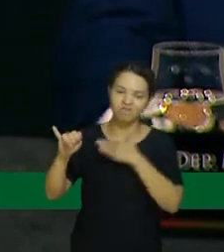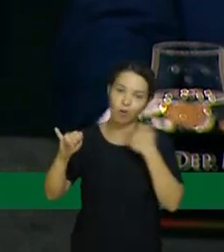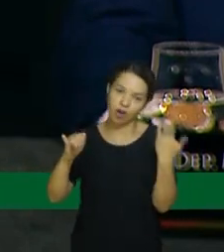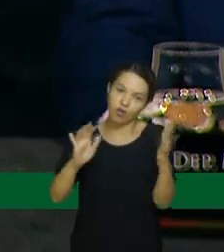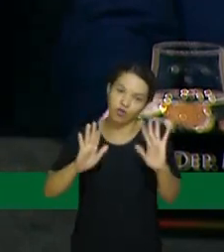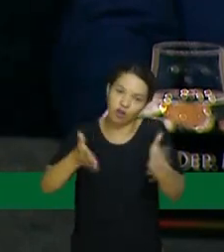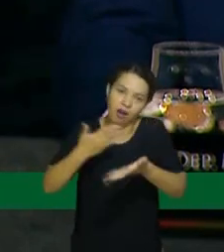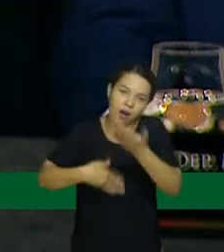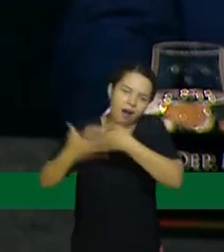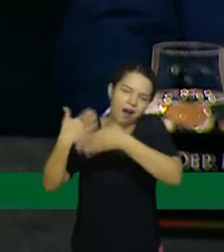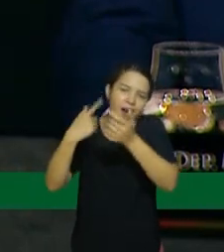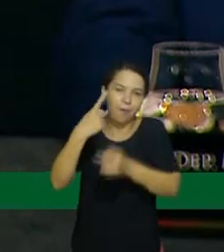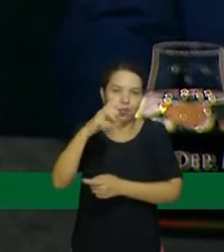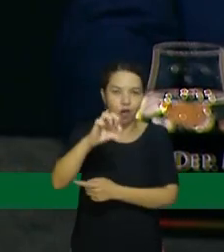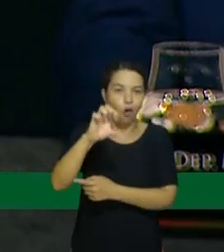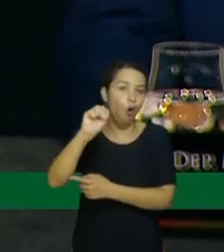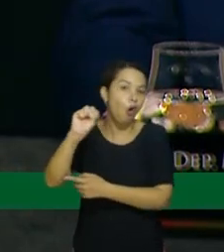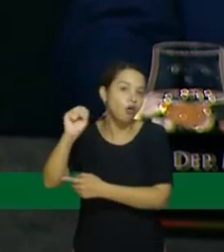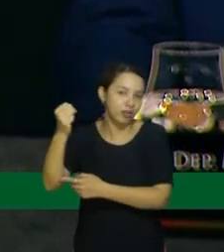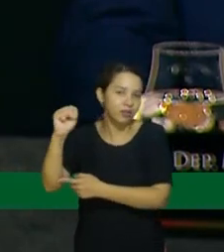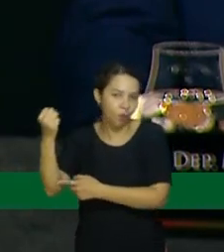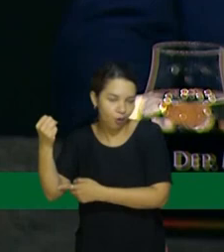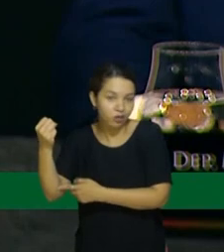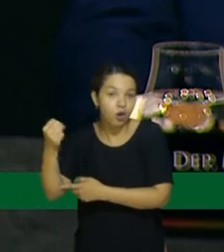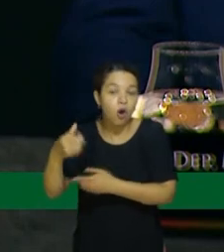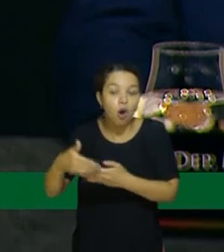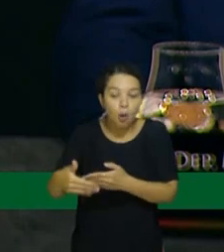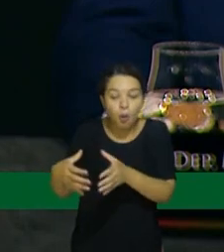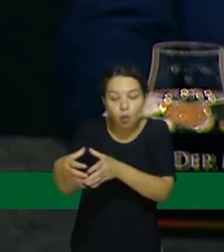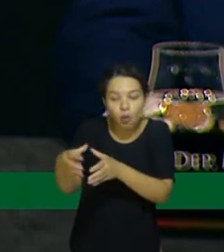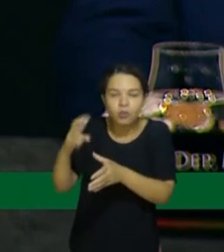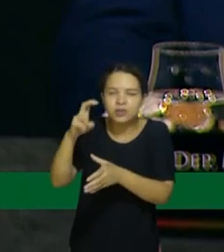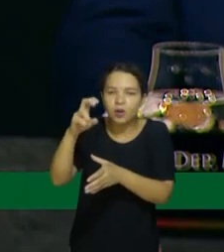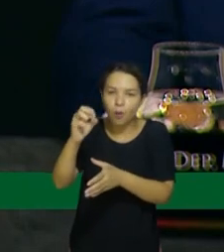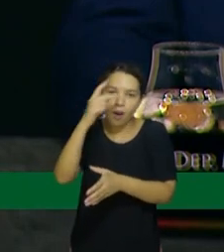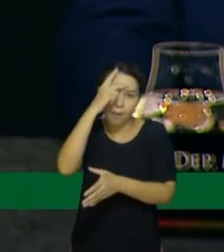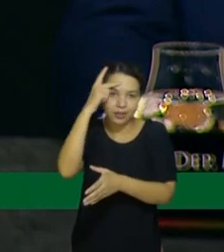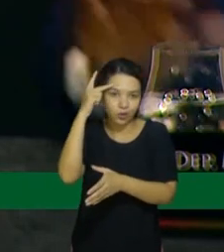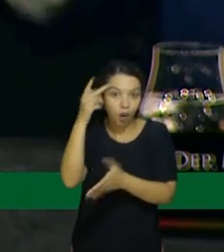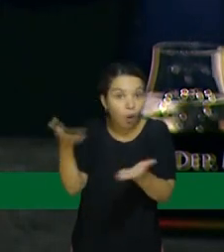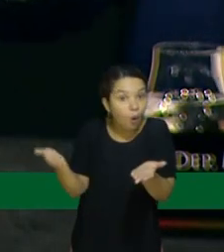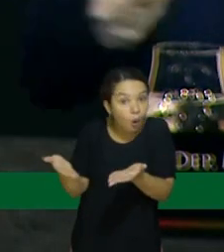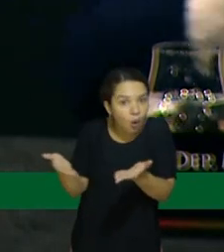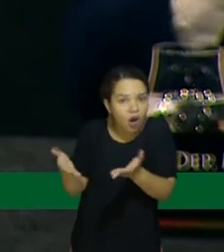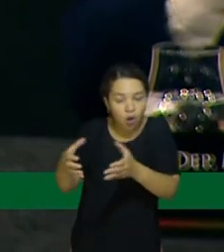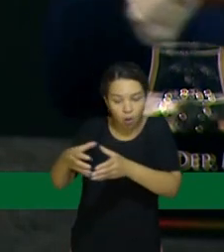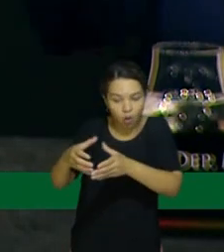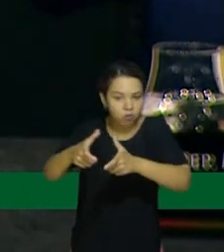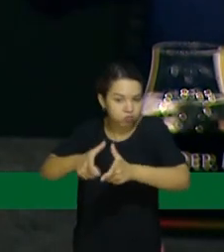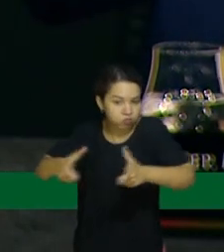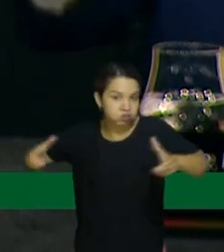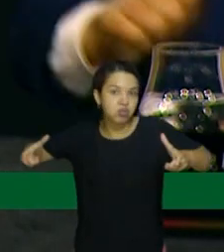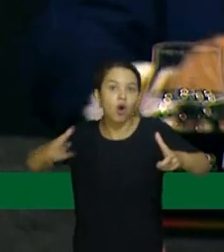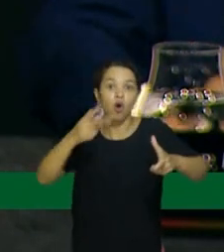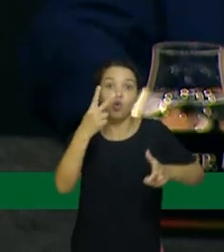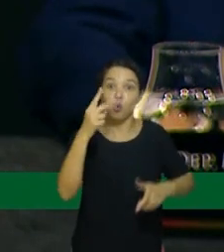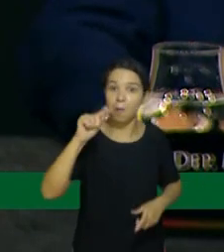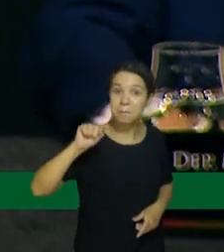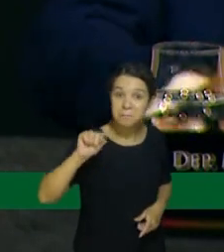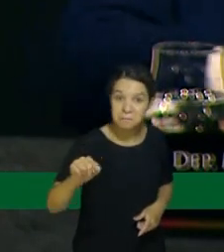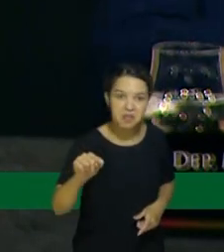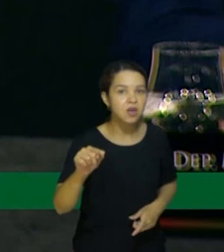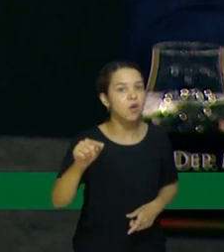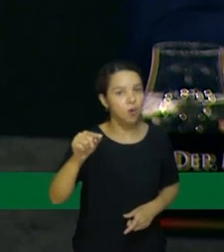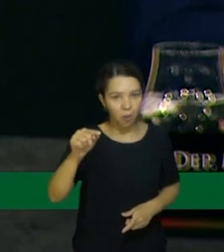88 que começou com 50 pessoas hoje a Bluff possui 2.000 e poucas pessoas